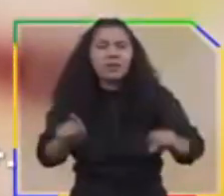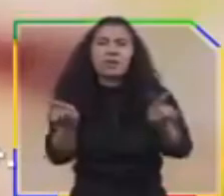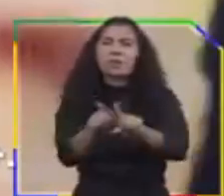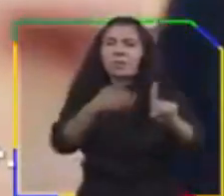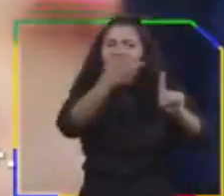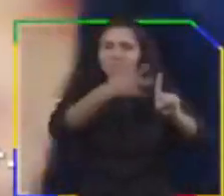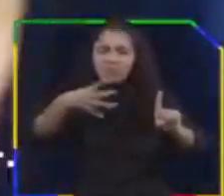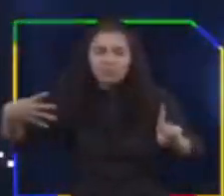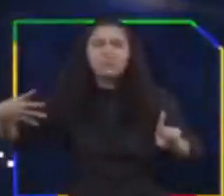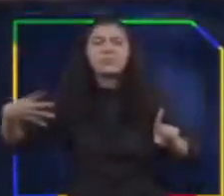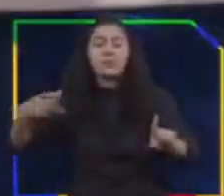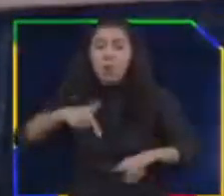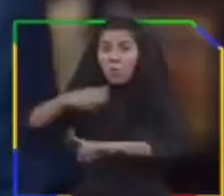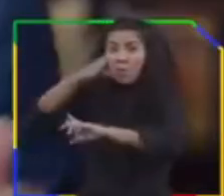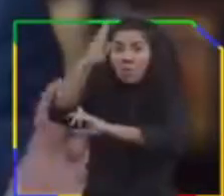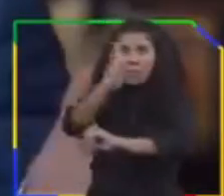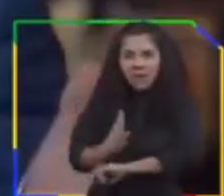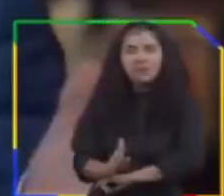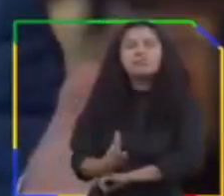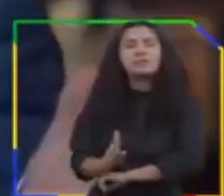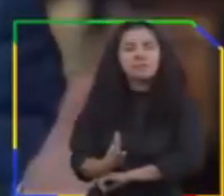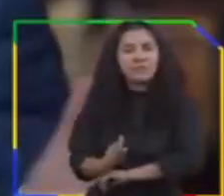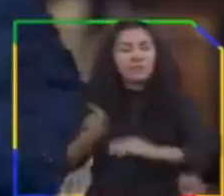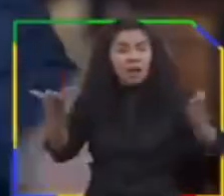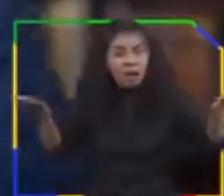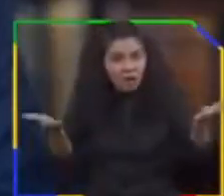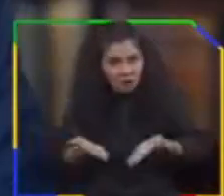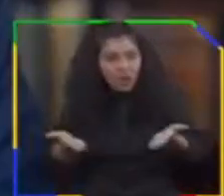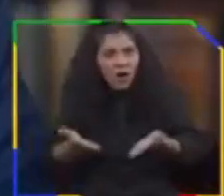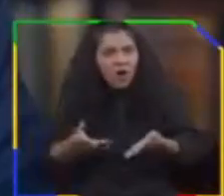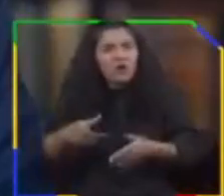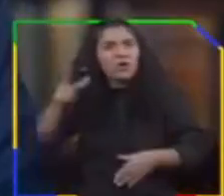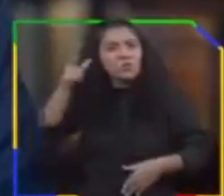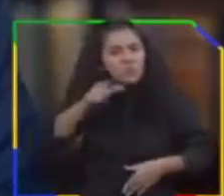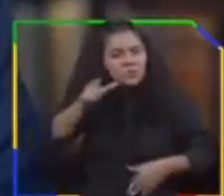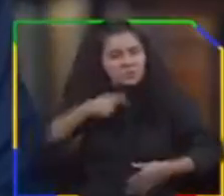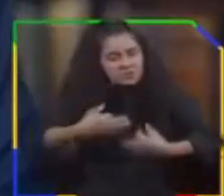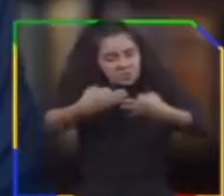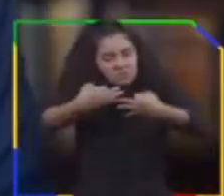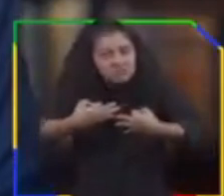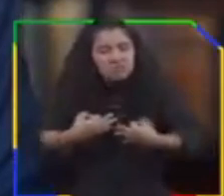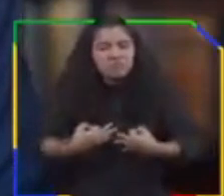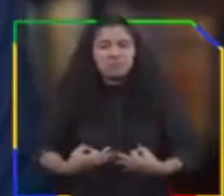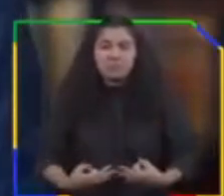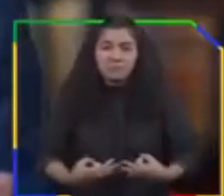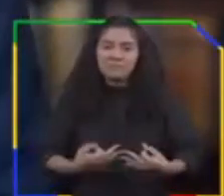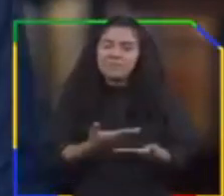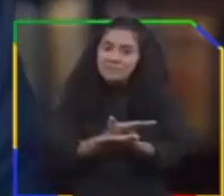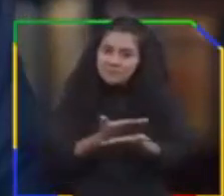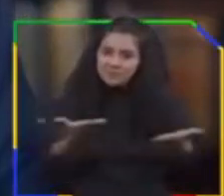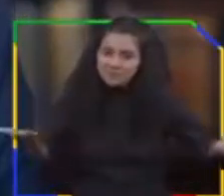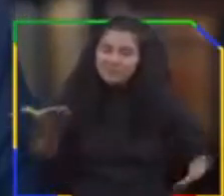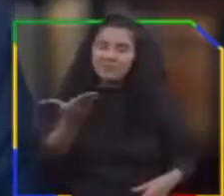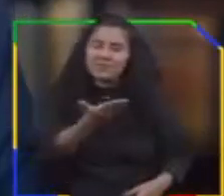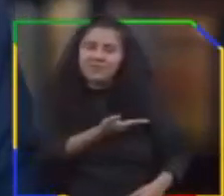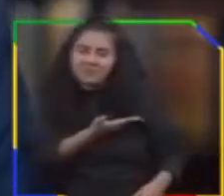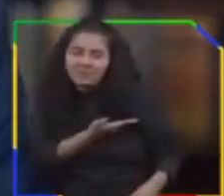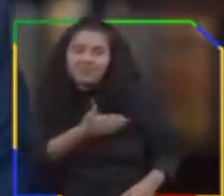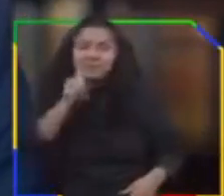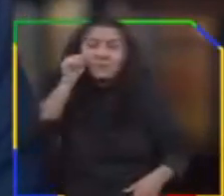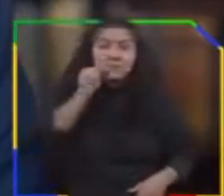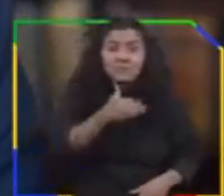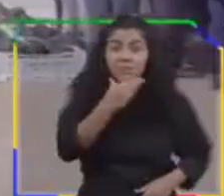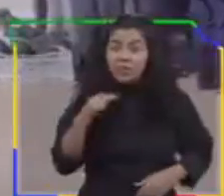e LGBTQIA+. O Brasil se reencontrou com a civilização. Minhas amigas e